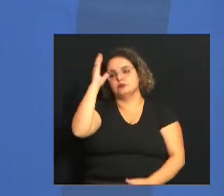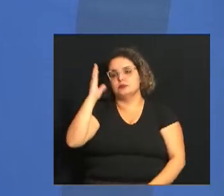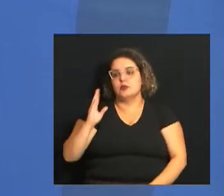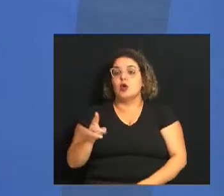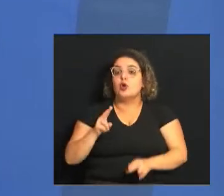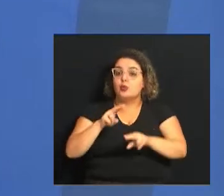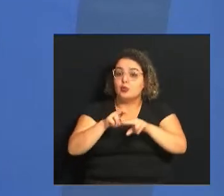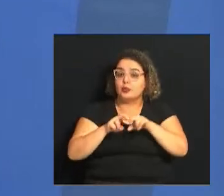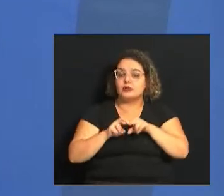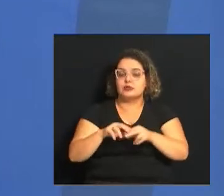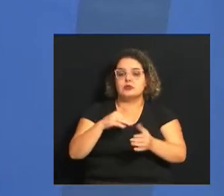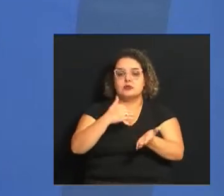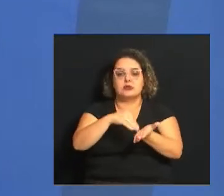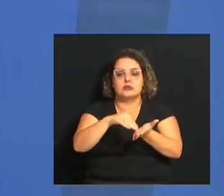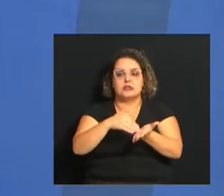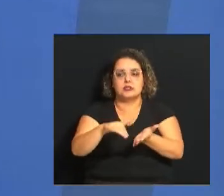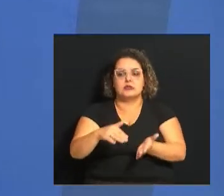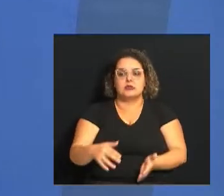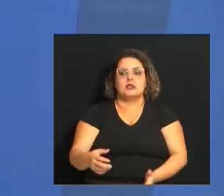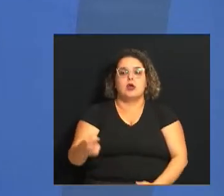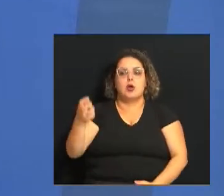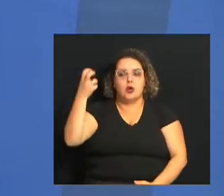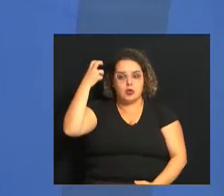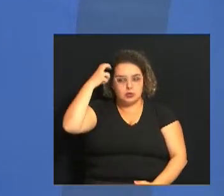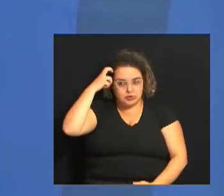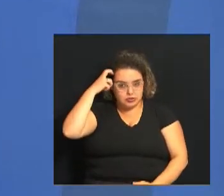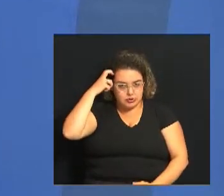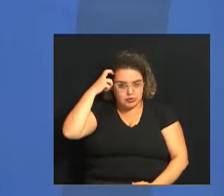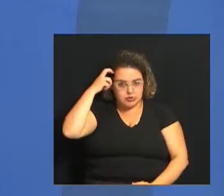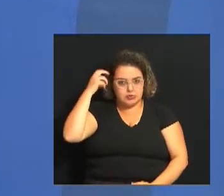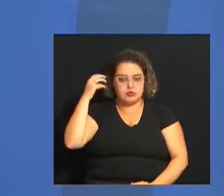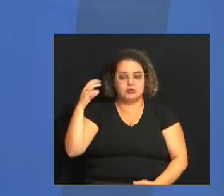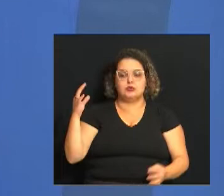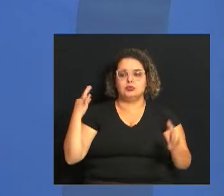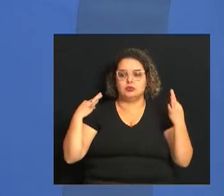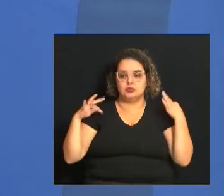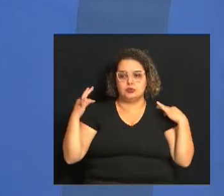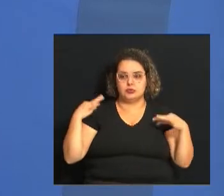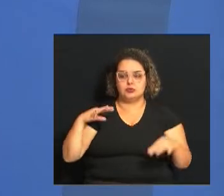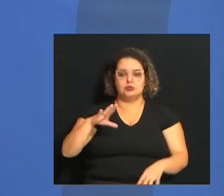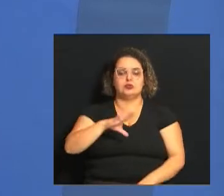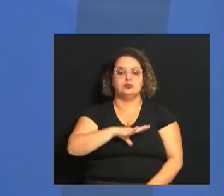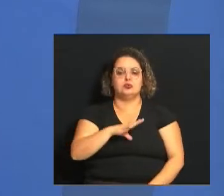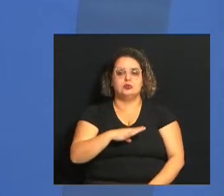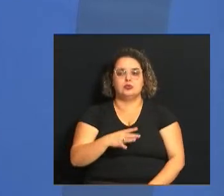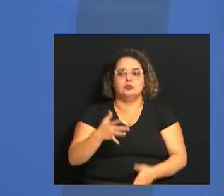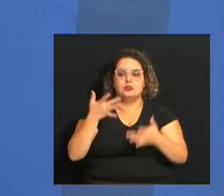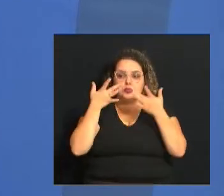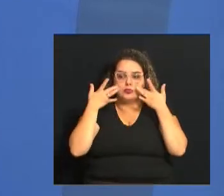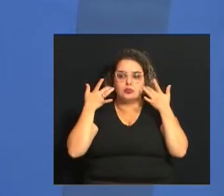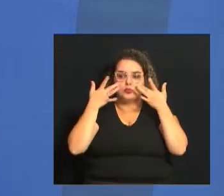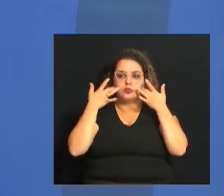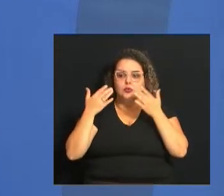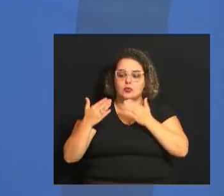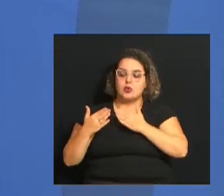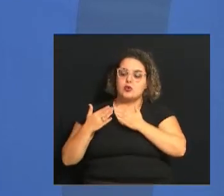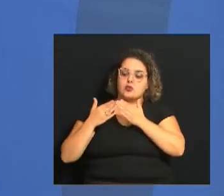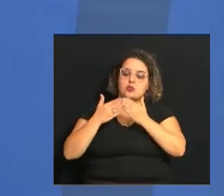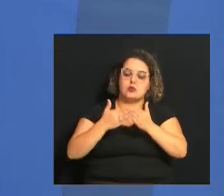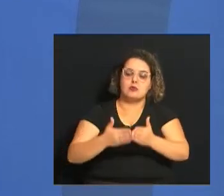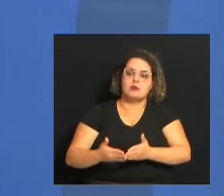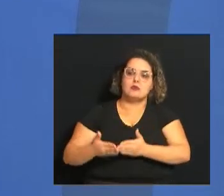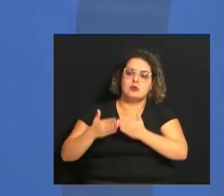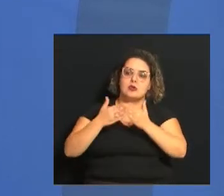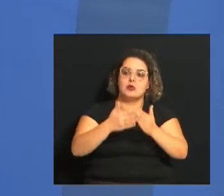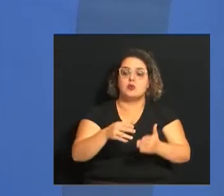a Secretaria Municipal de Cultura traz para o público a peça O Navio Negreiro, do ator Vado, aqui